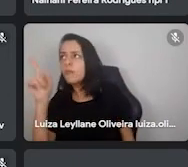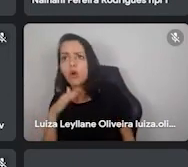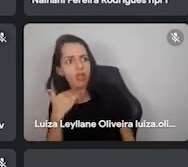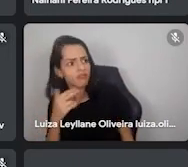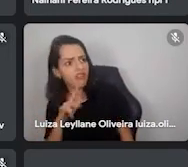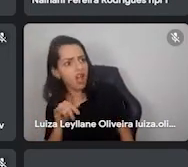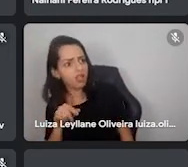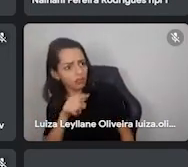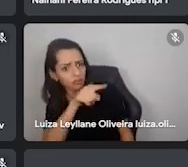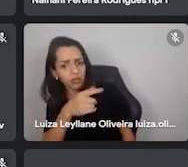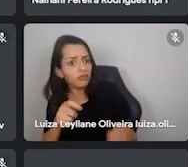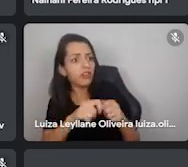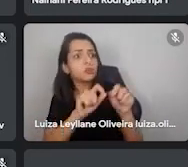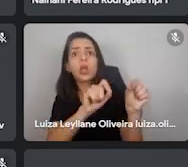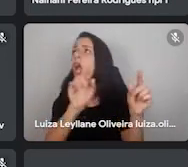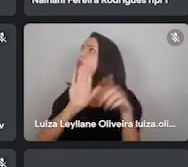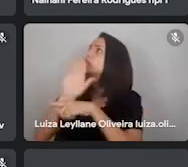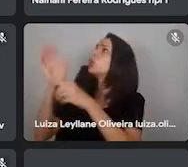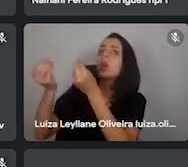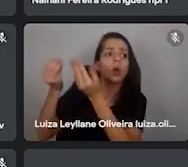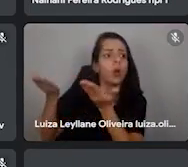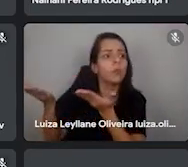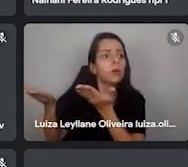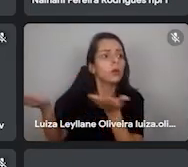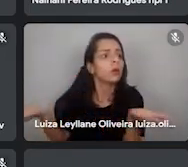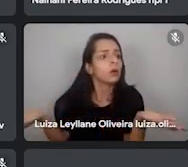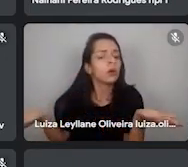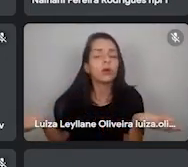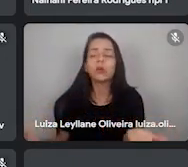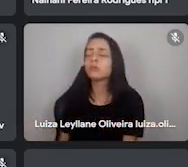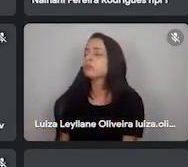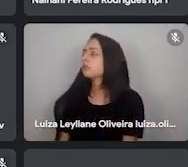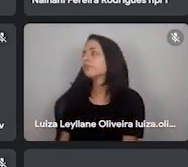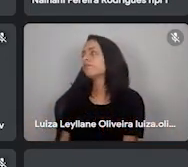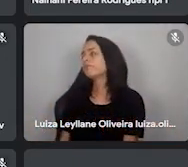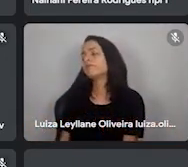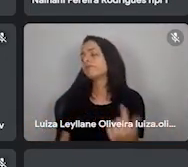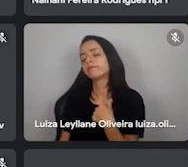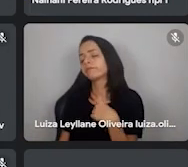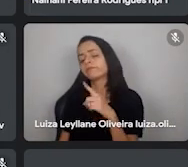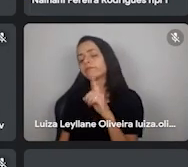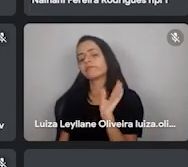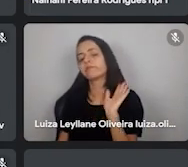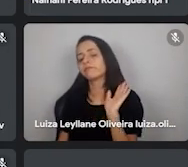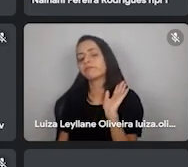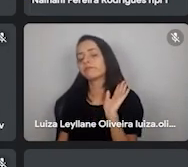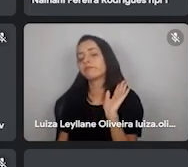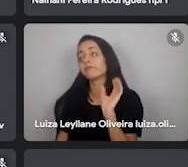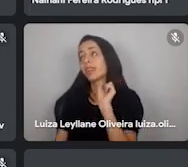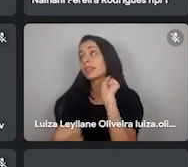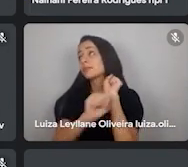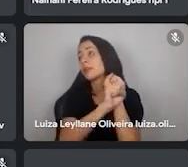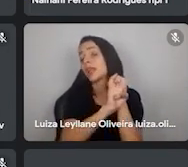junto com ele? Não, primeiro tem que esperar a empresa de energia chegar e desligar.